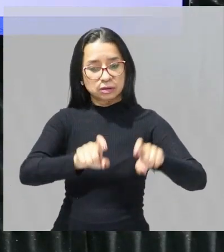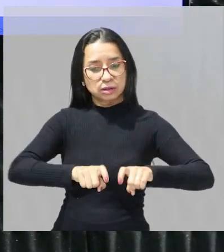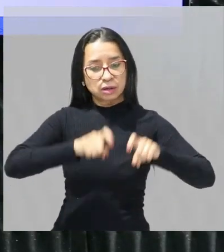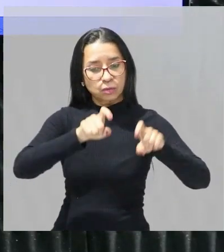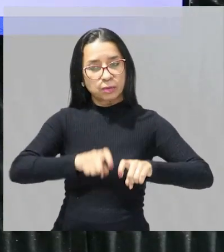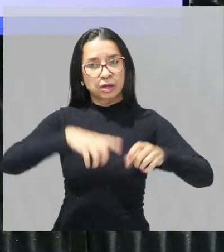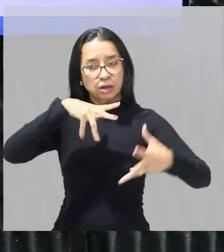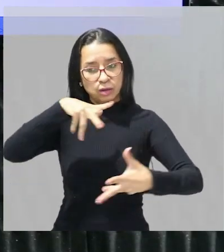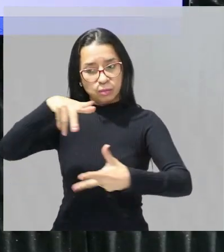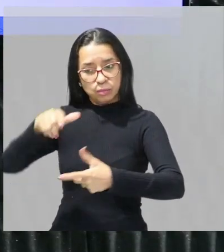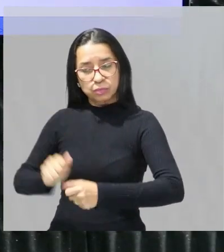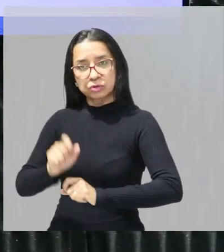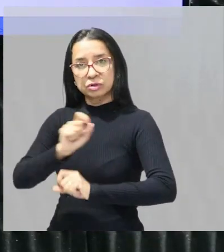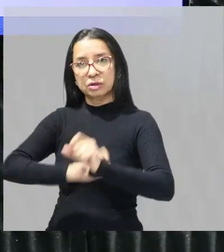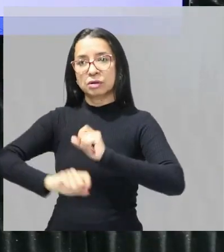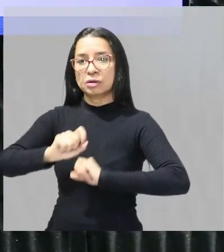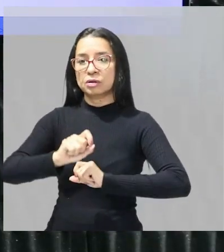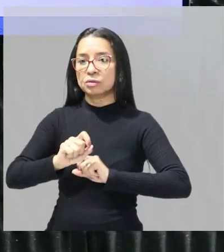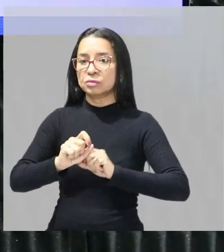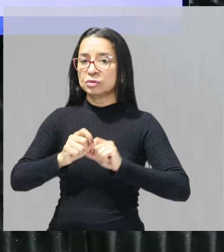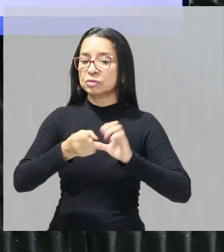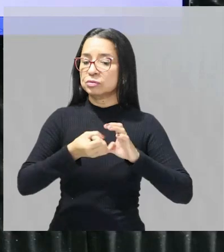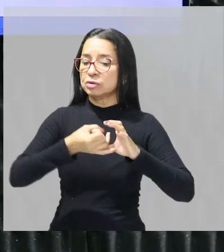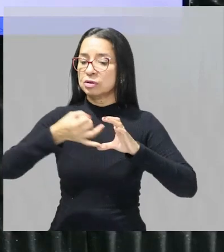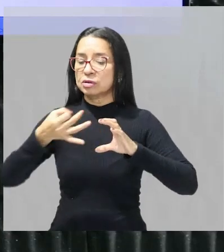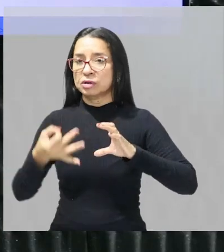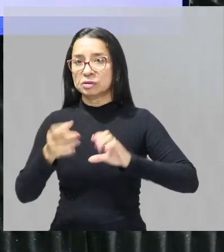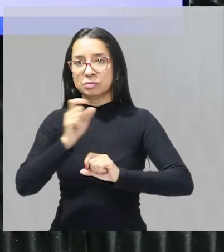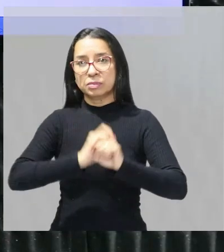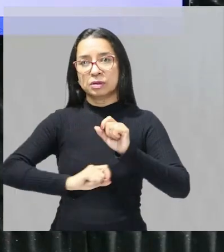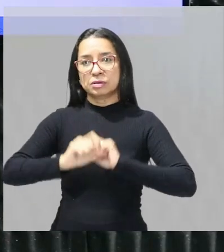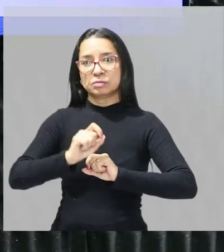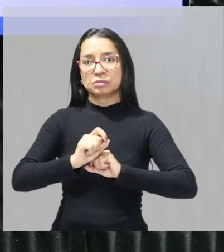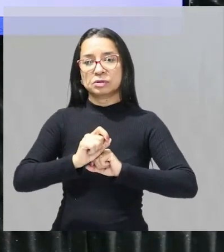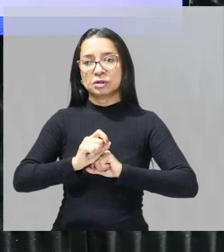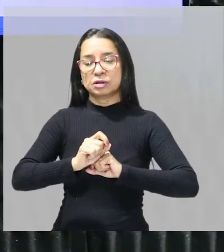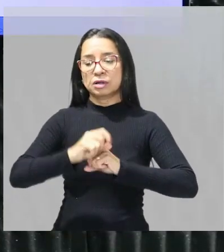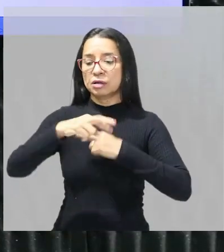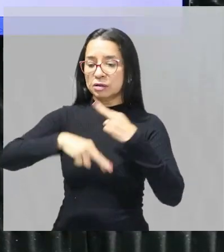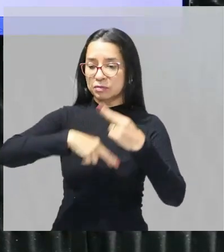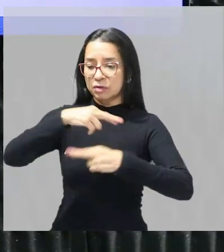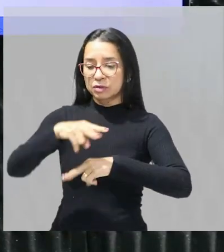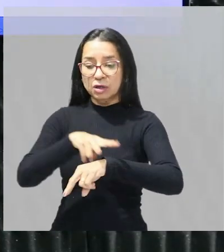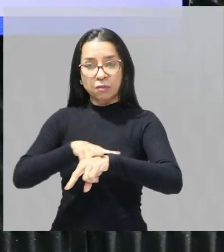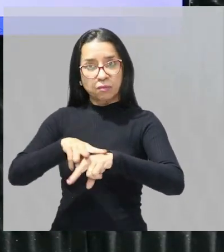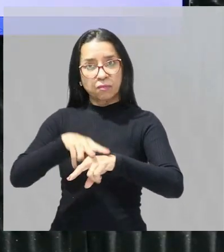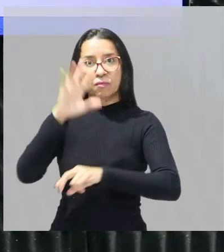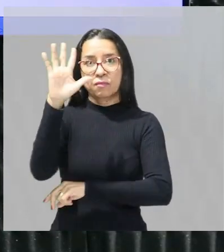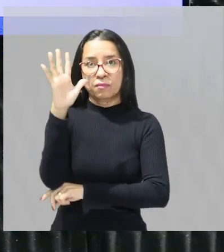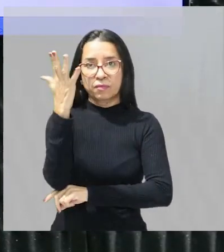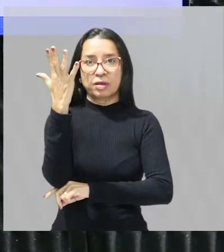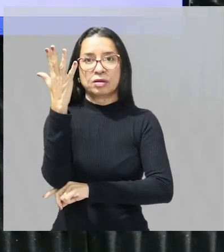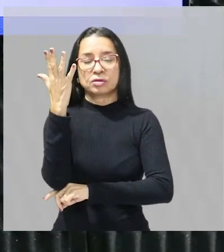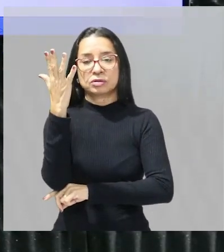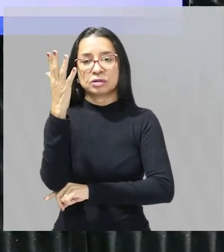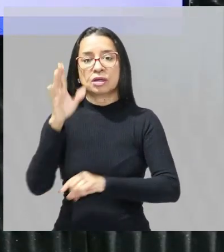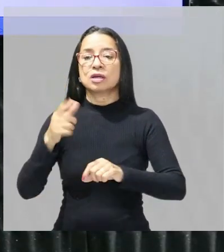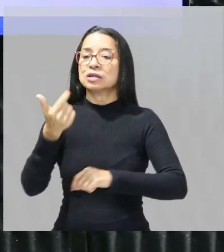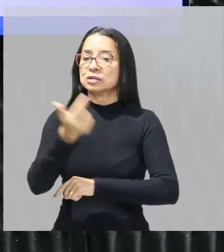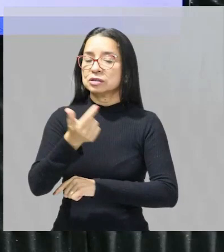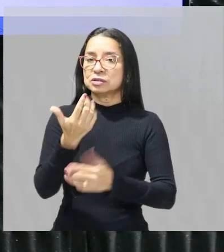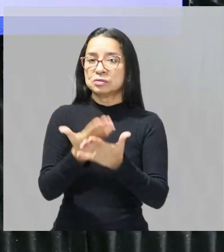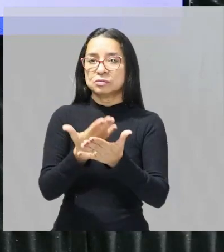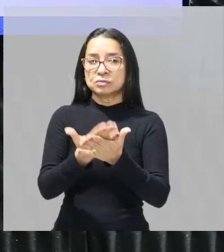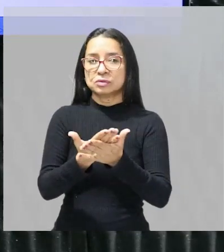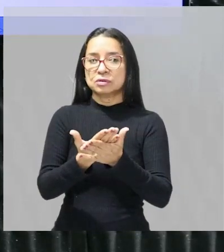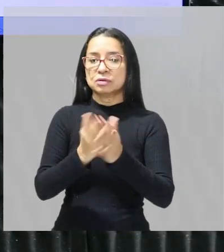e os aspectos da Revolução Verde, assunto muito importante para a tua prova. E na segunda aula, nós vamos focar só nas questões